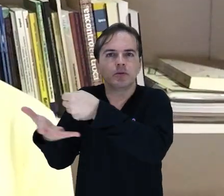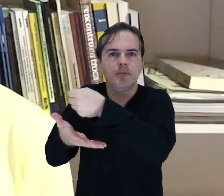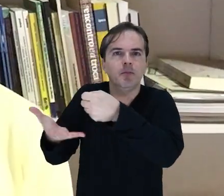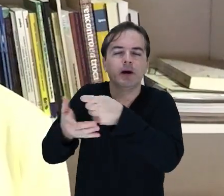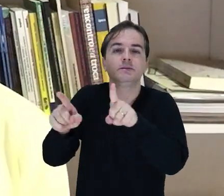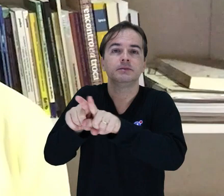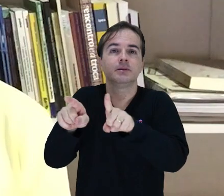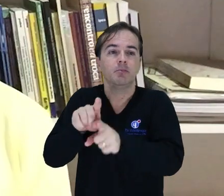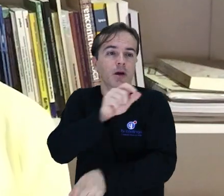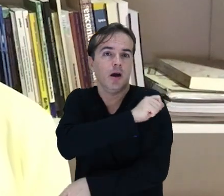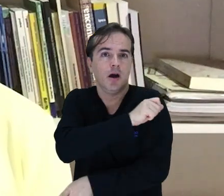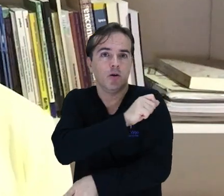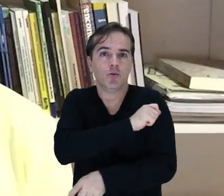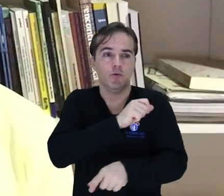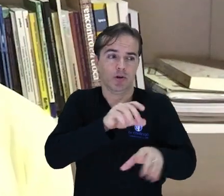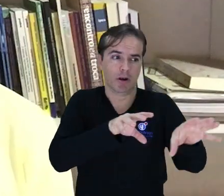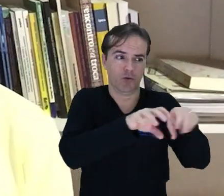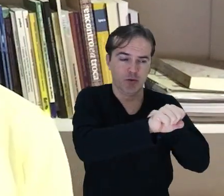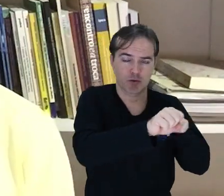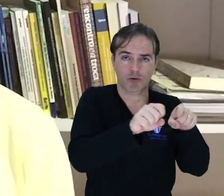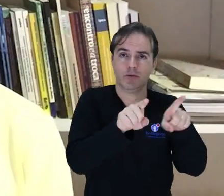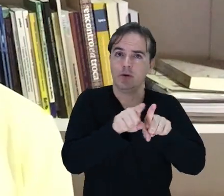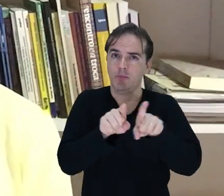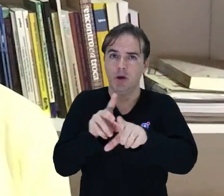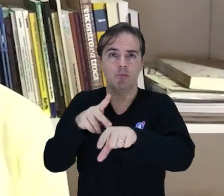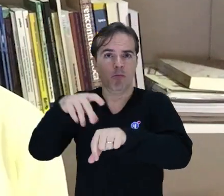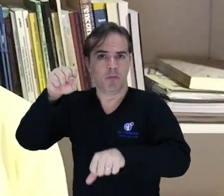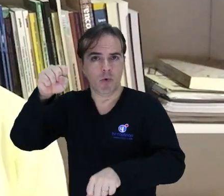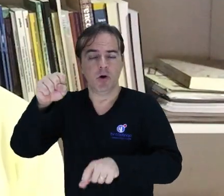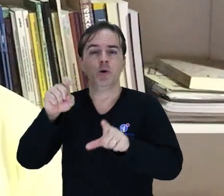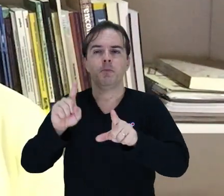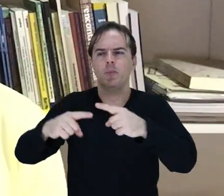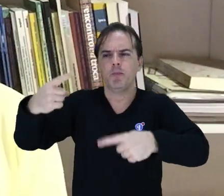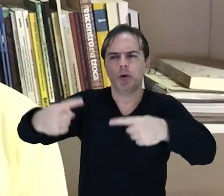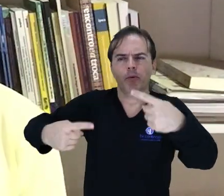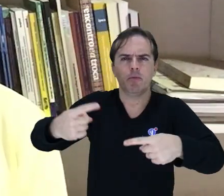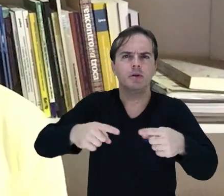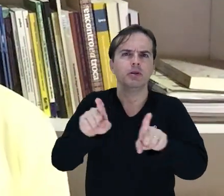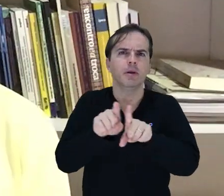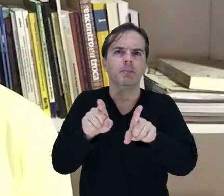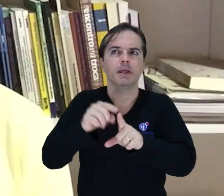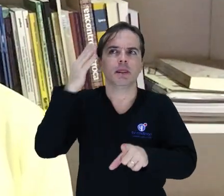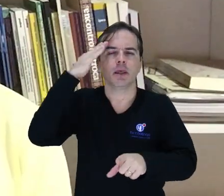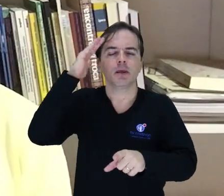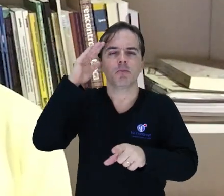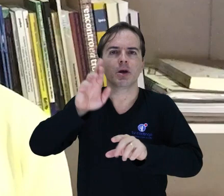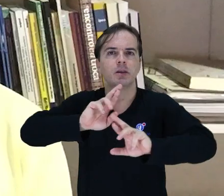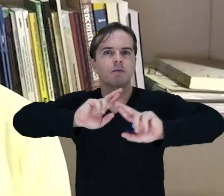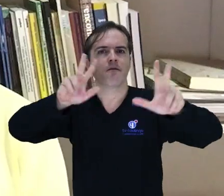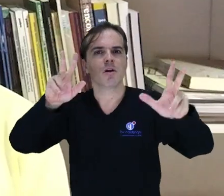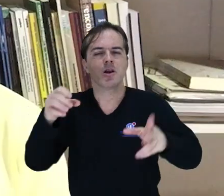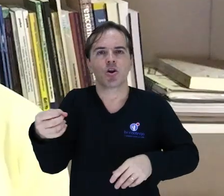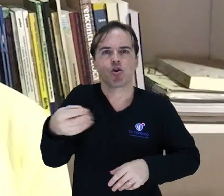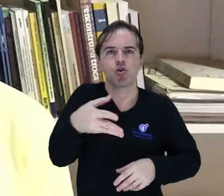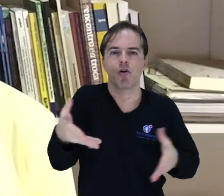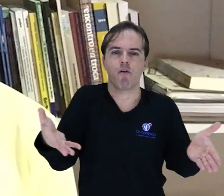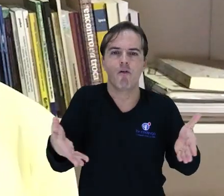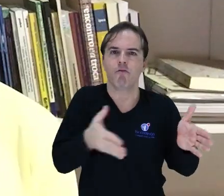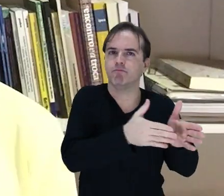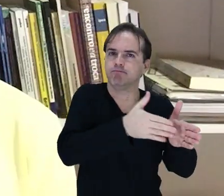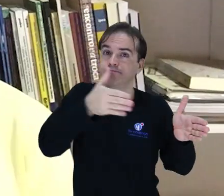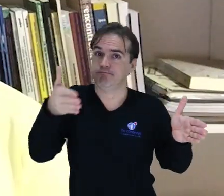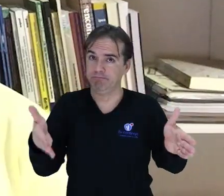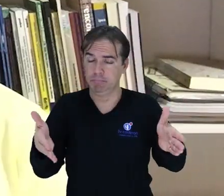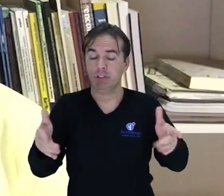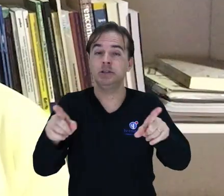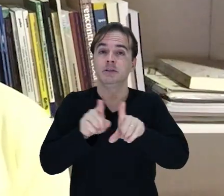e pós-graduação na construção de debates e novos entendimentos acerca das questões contemporâneas que colocam as